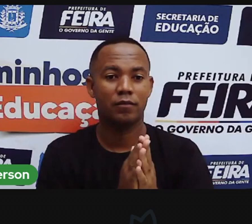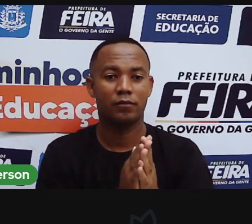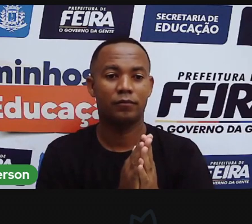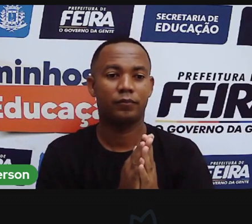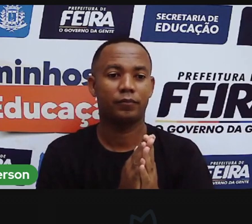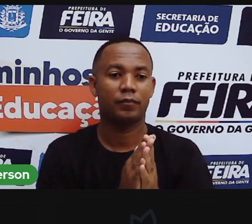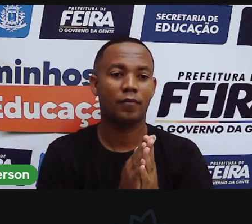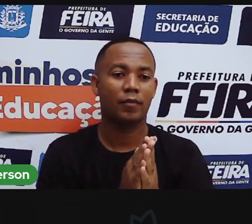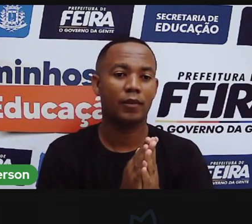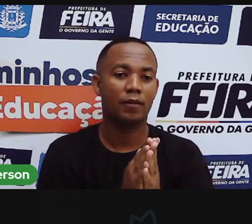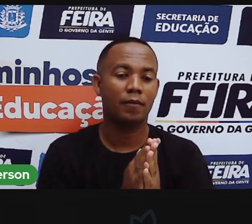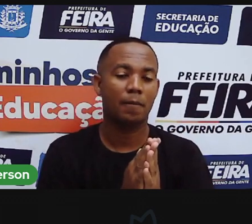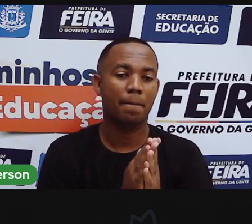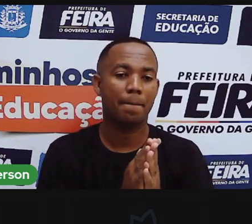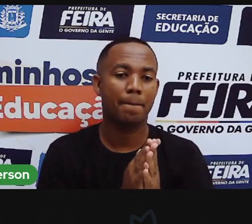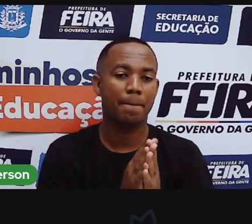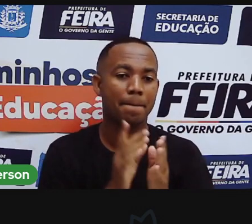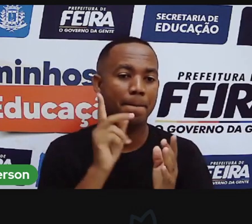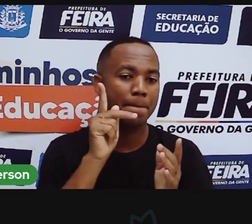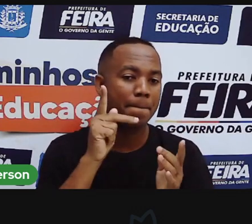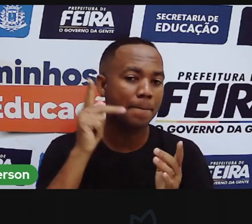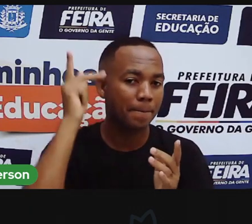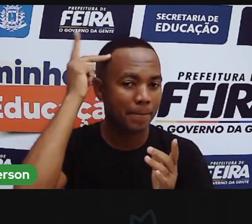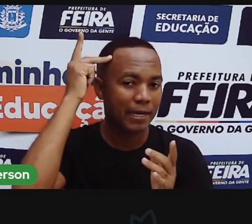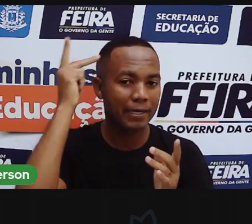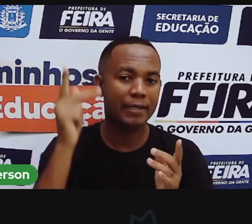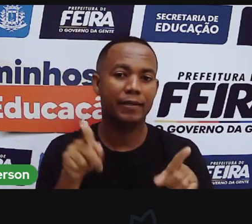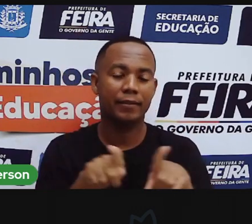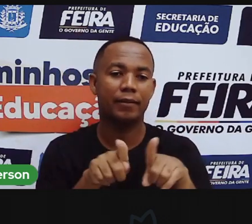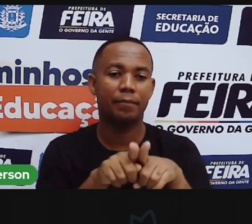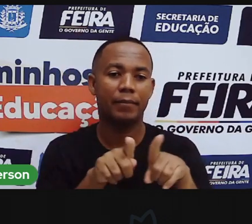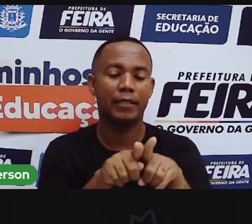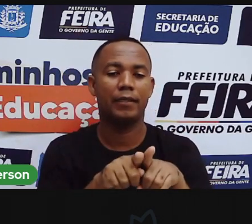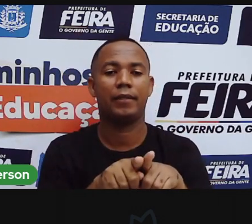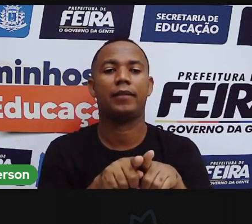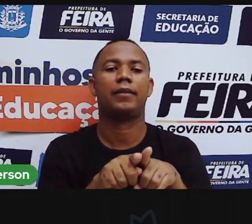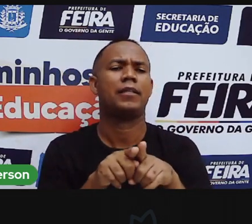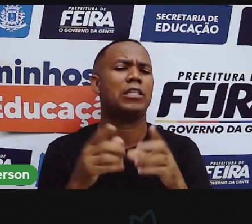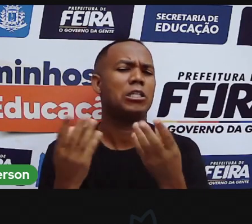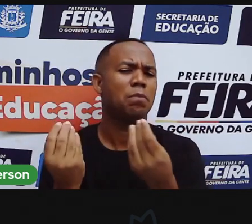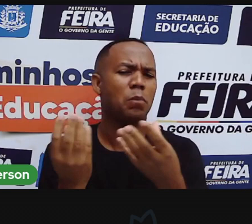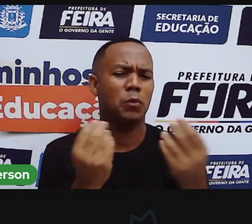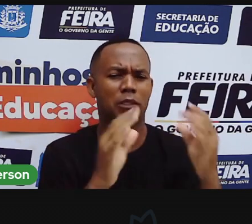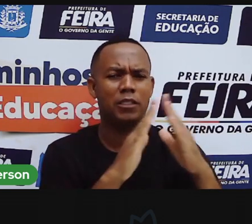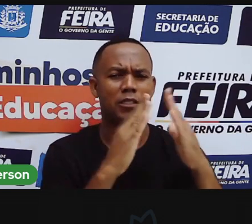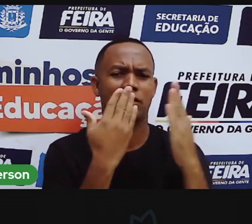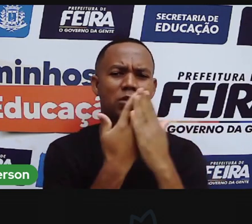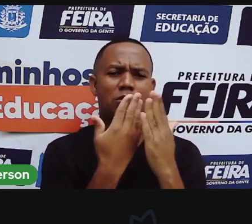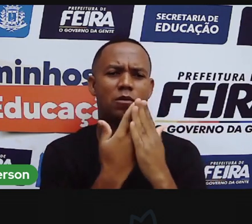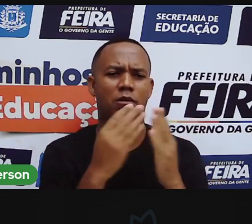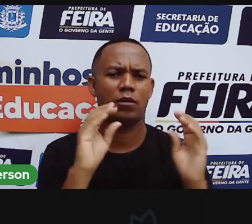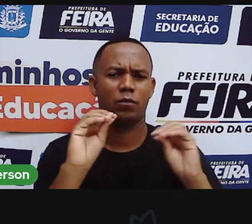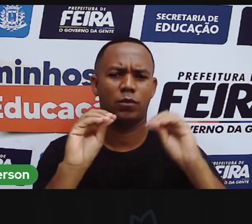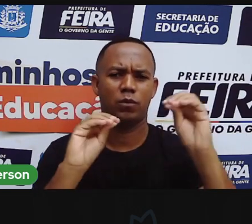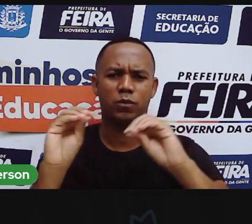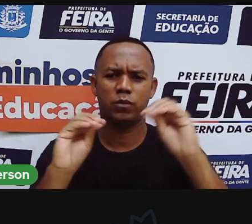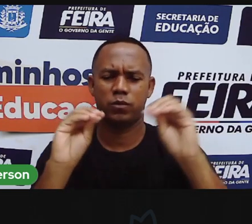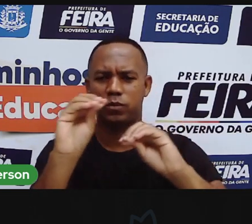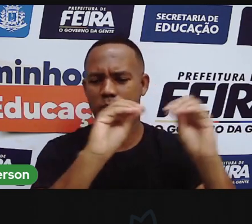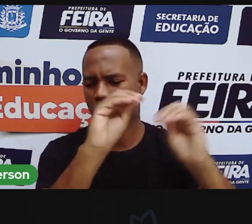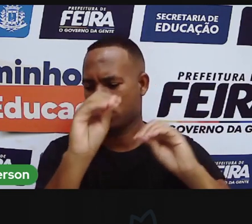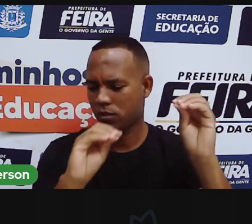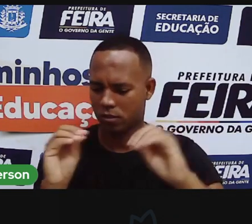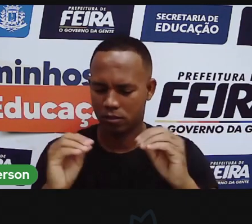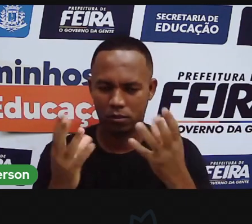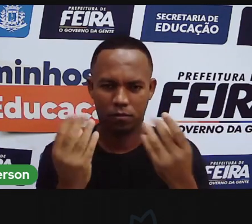Maria das Graças Mendonça, para a Escola Mãe da Providência, né, um beijo para todas as escolas